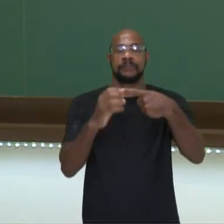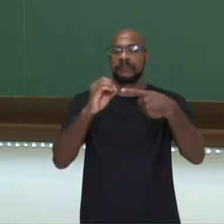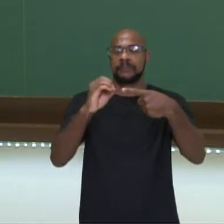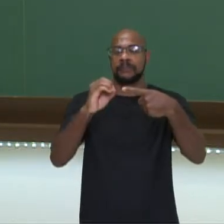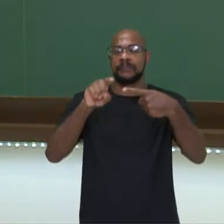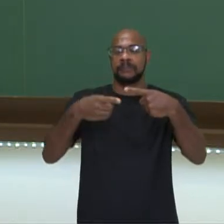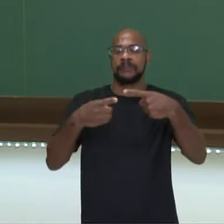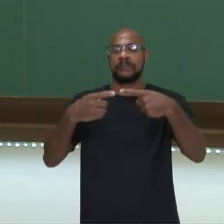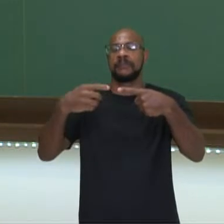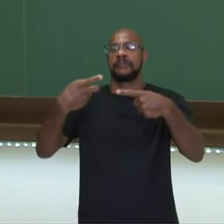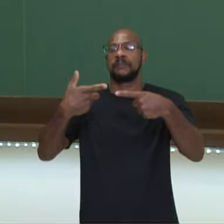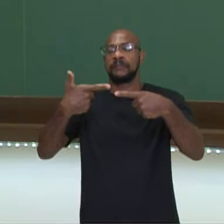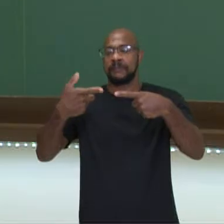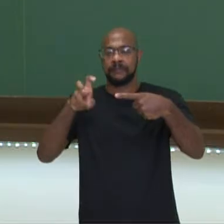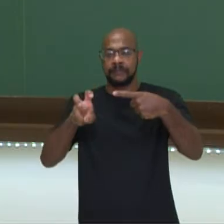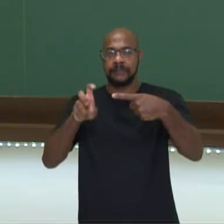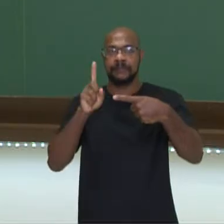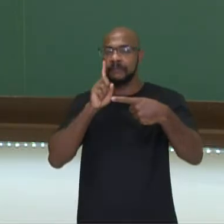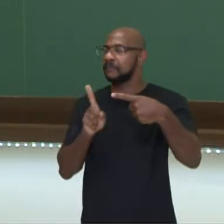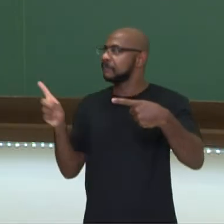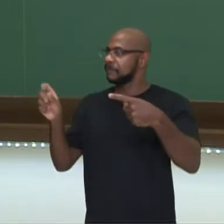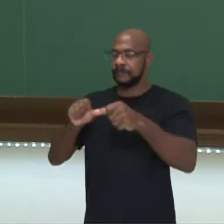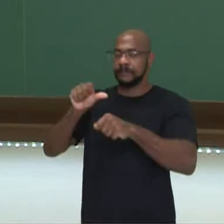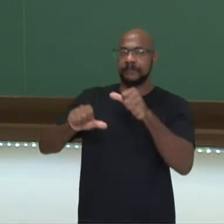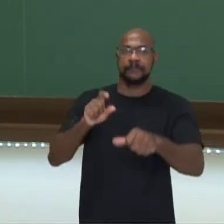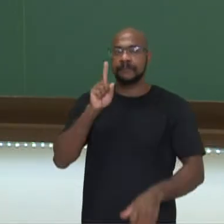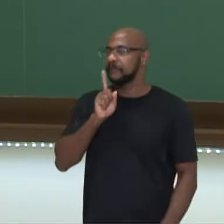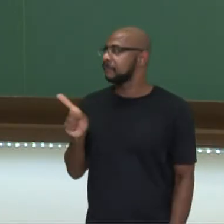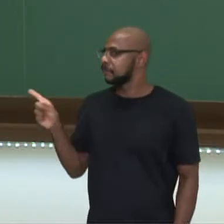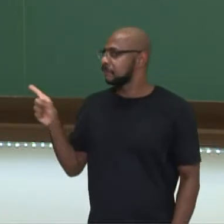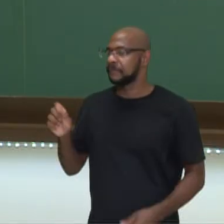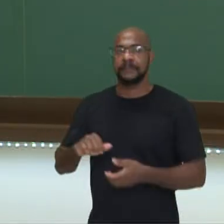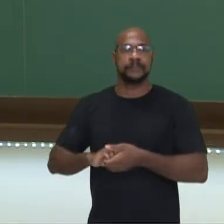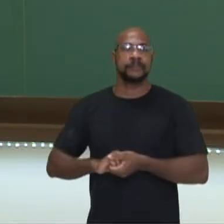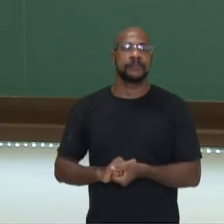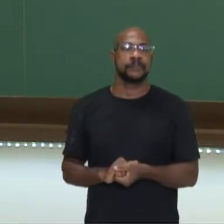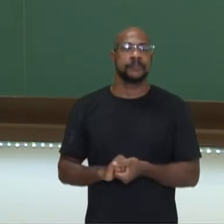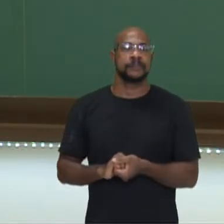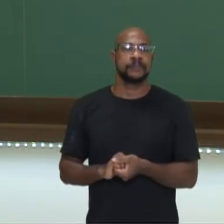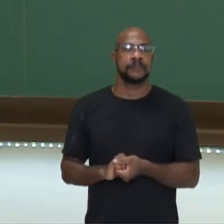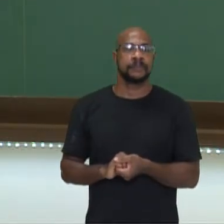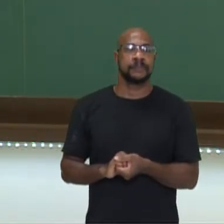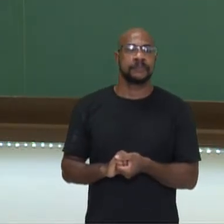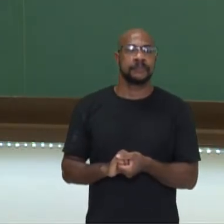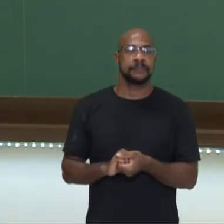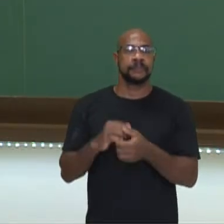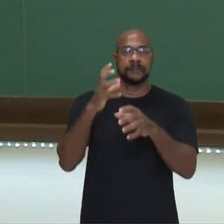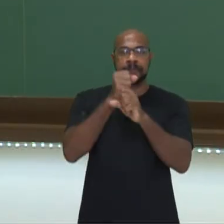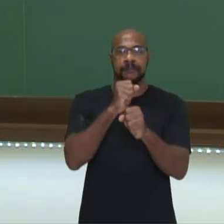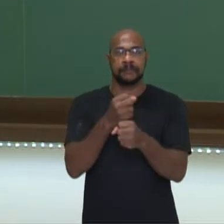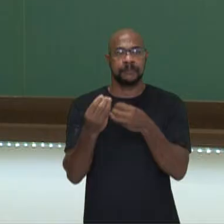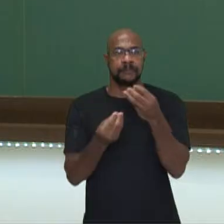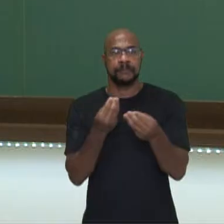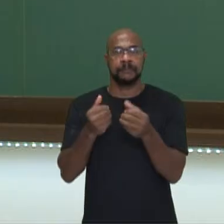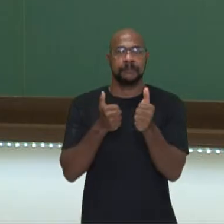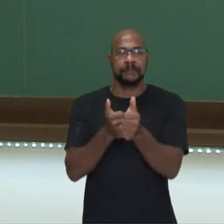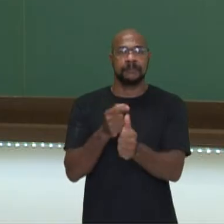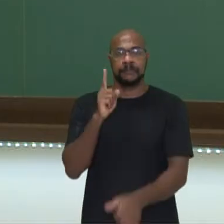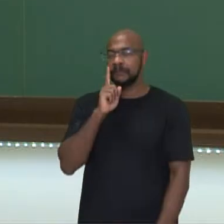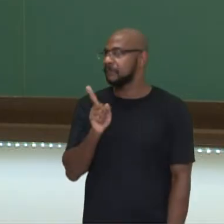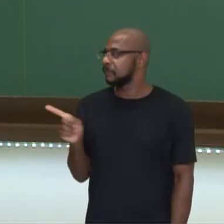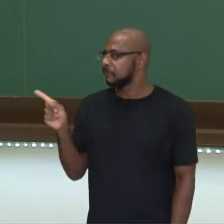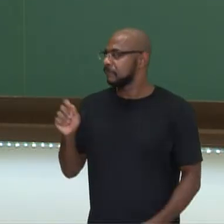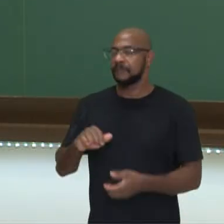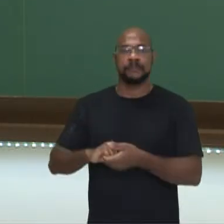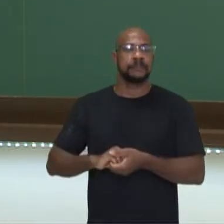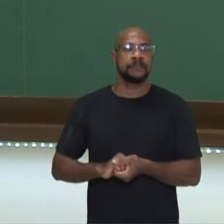menos 2,40, para igualar as casas decimais. Menos 2,40, mais com menos é menos, 0,25. Como